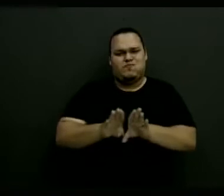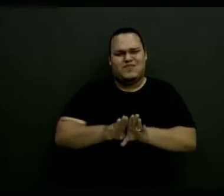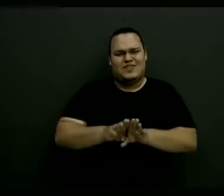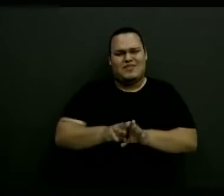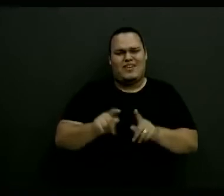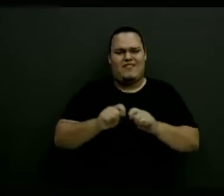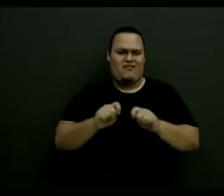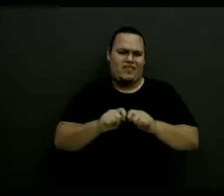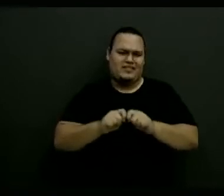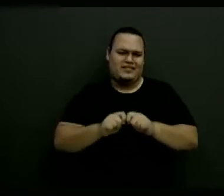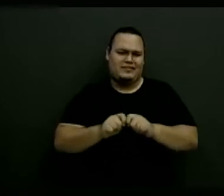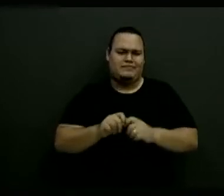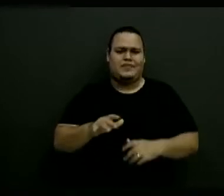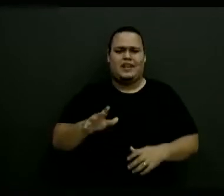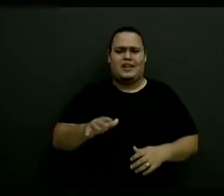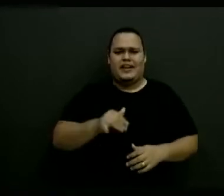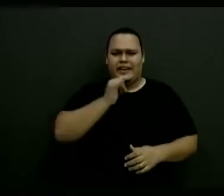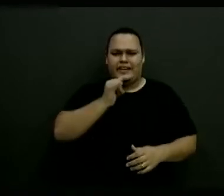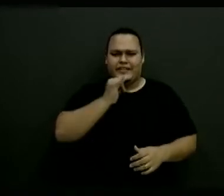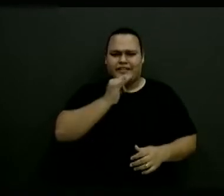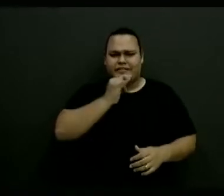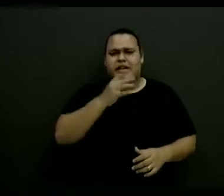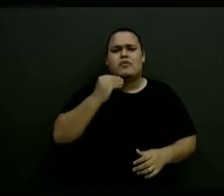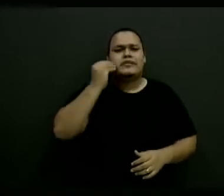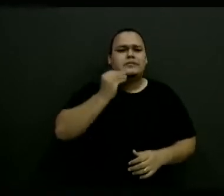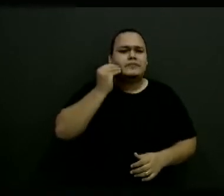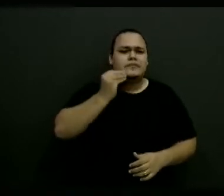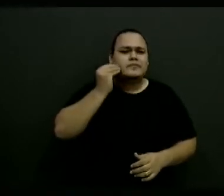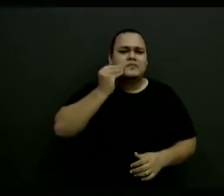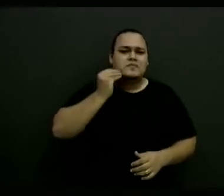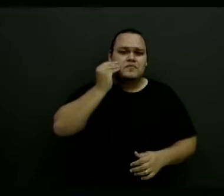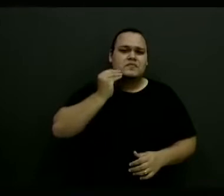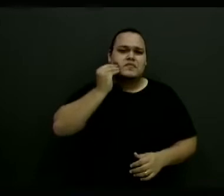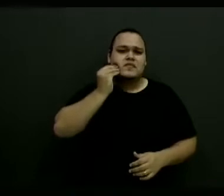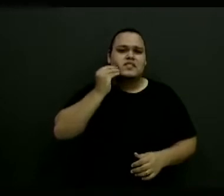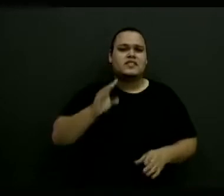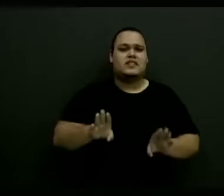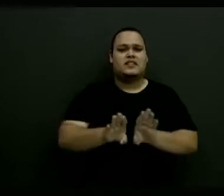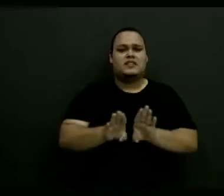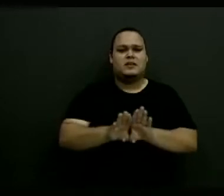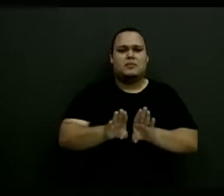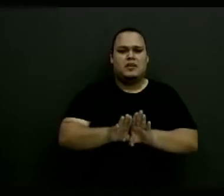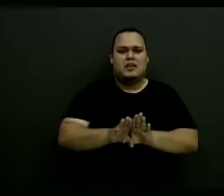compartilho experiências de como estamos fazendo aqui.